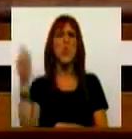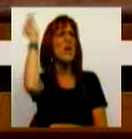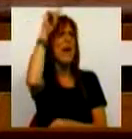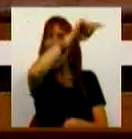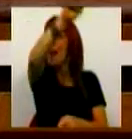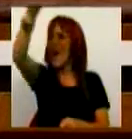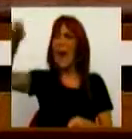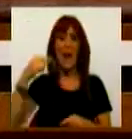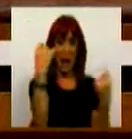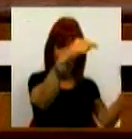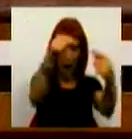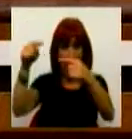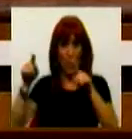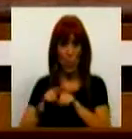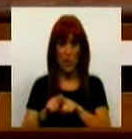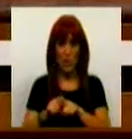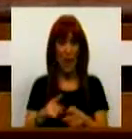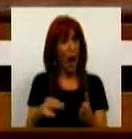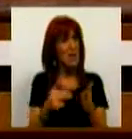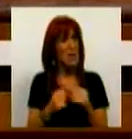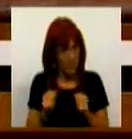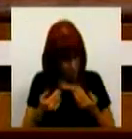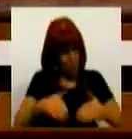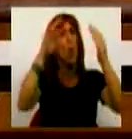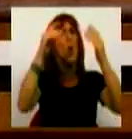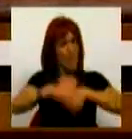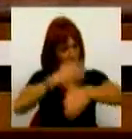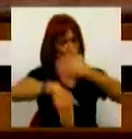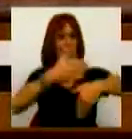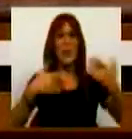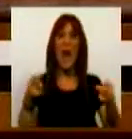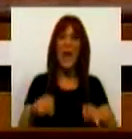esse interior fora, à espera de um empurrão decisivo.